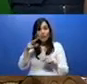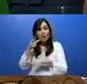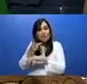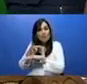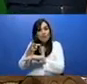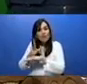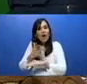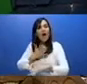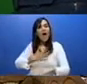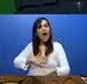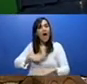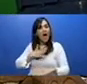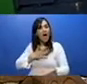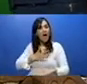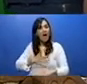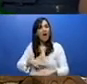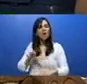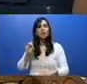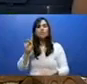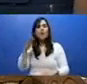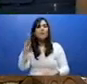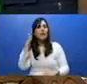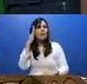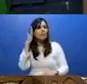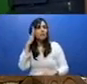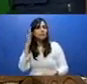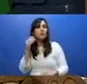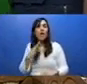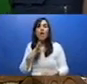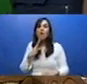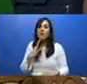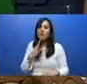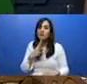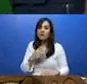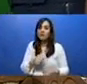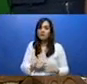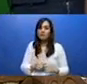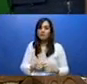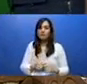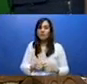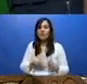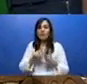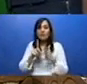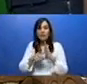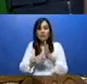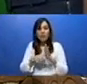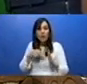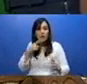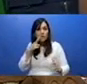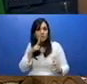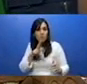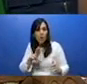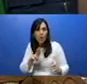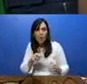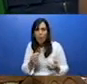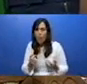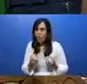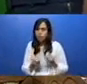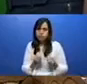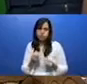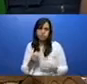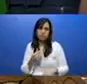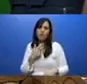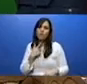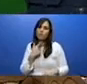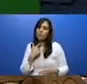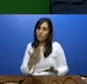tá, crianças? Agora é mais para o entendimento, para o conhecimento. Vocês depois respondem com as palavrinhas de vocês, com